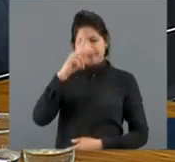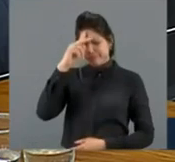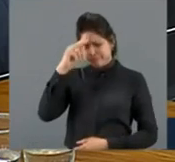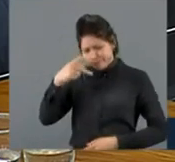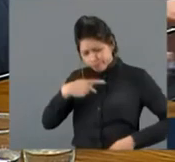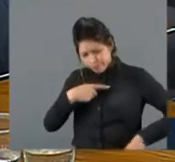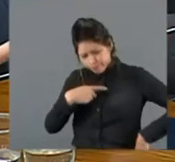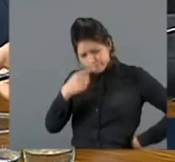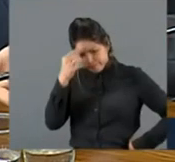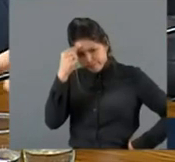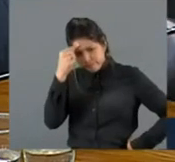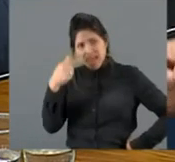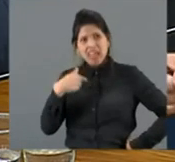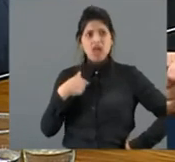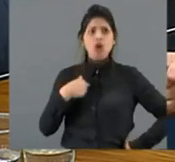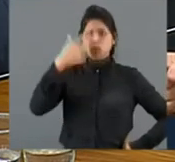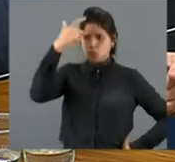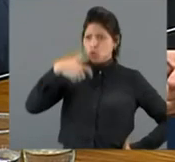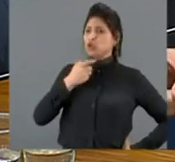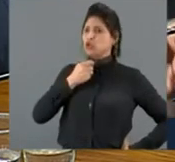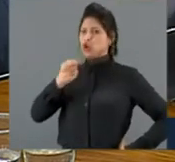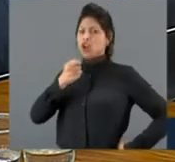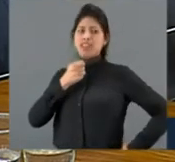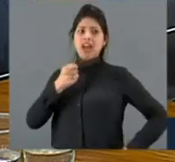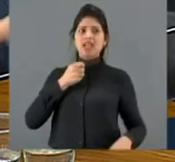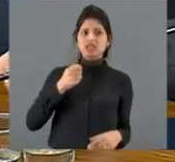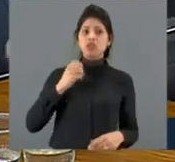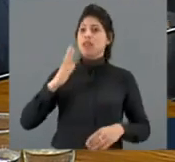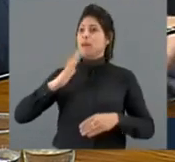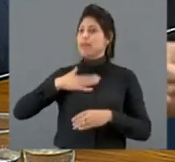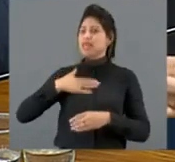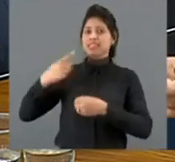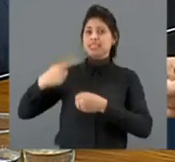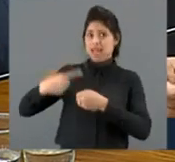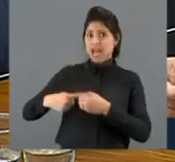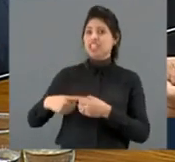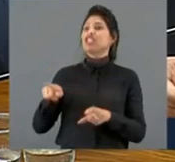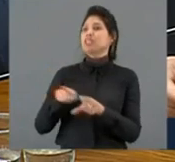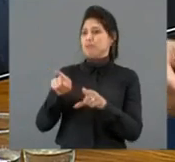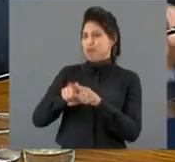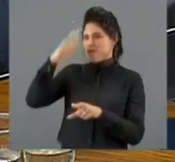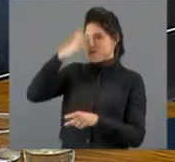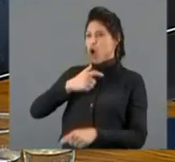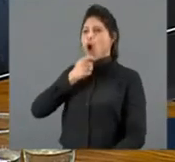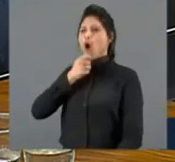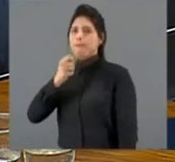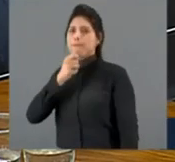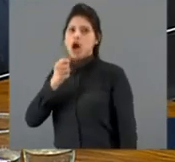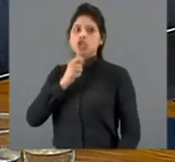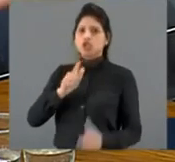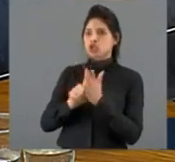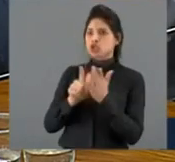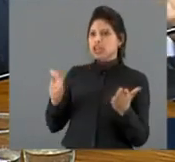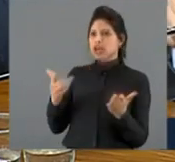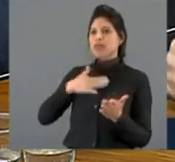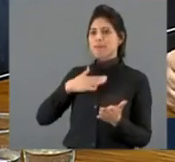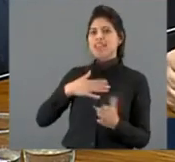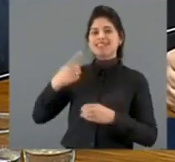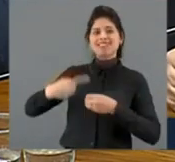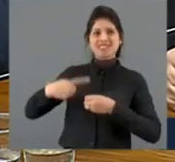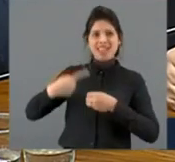jornalista que sou, e comecei, aliás, como jornaleiro na minha cidade de Dois Irmãos, depois fui repórter no jornal da minha cidade. Mais tarde, depois de